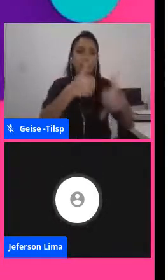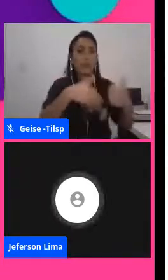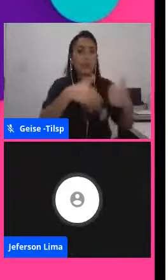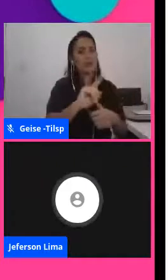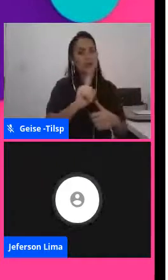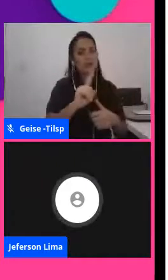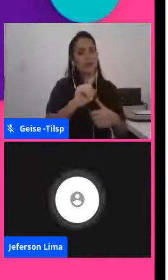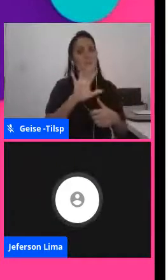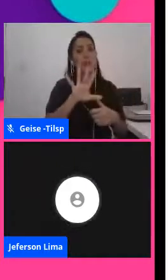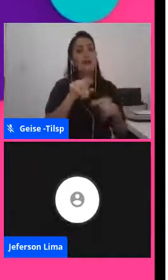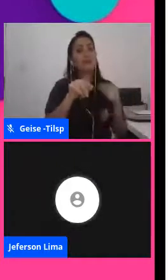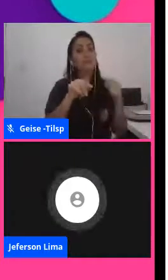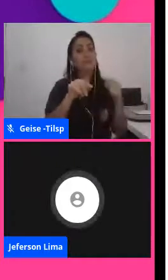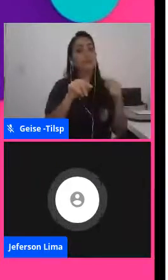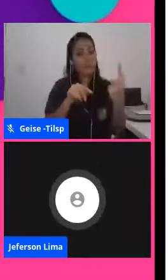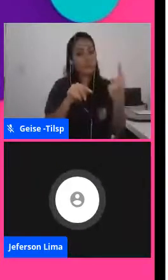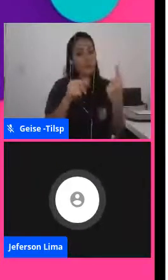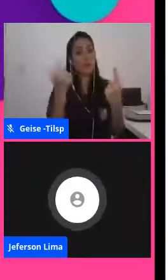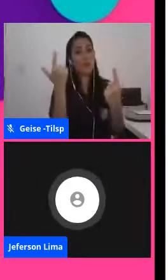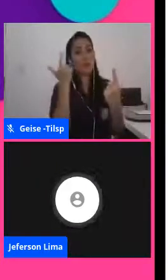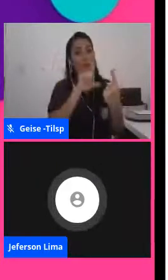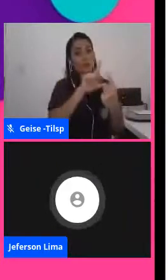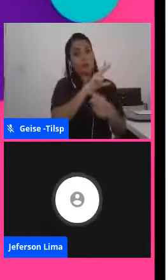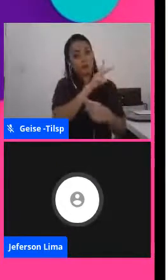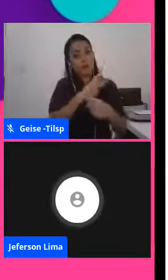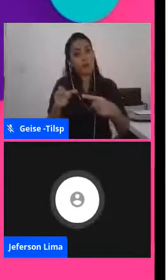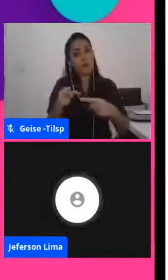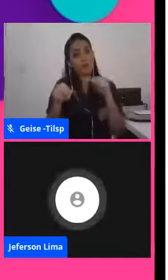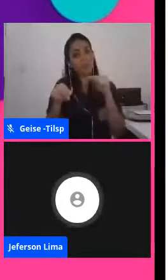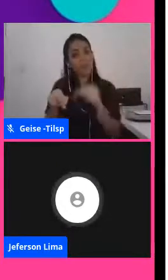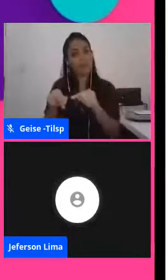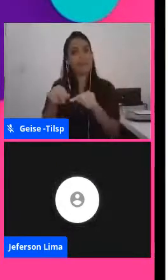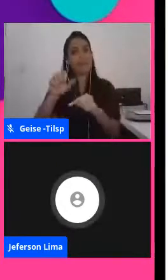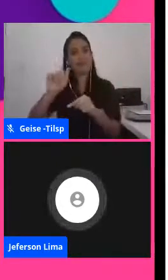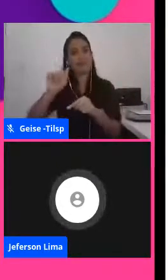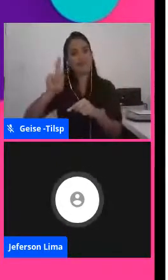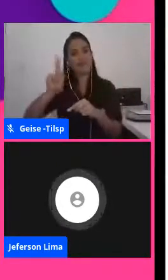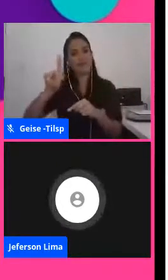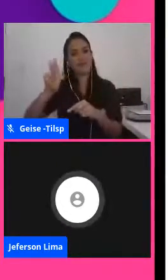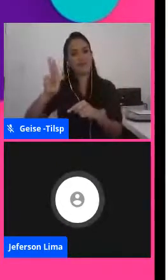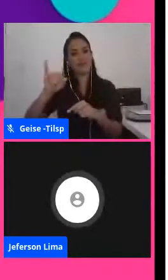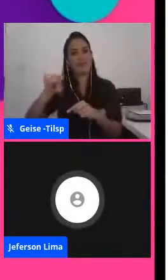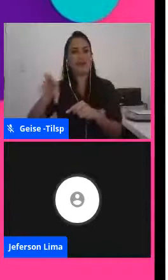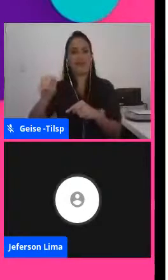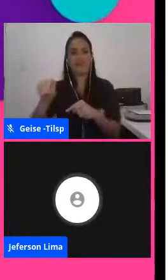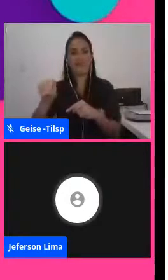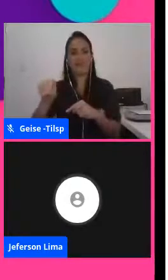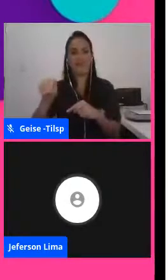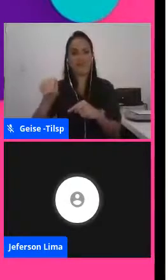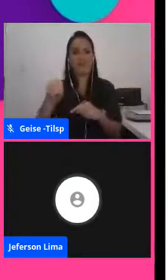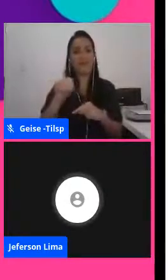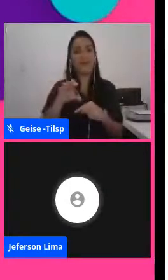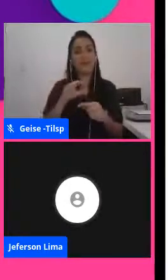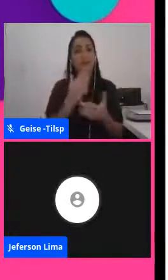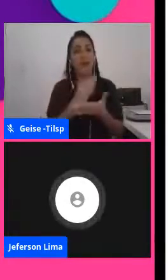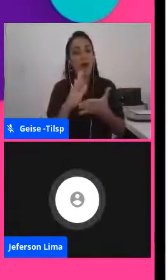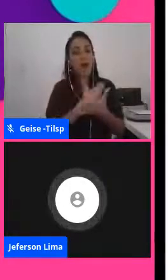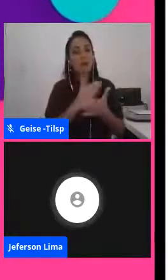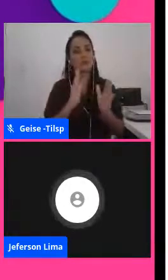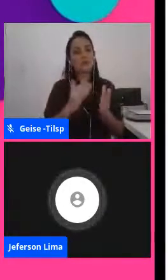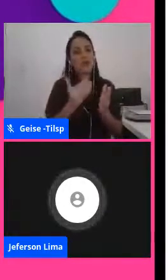Arduino em questão de organização, porque você pode criar um projeto quase como um projeto do Node. Então, para a galera que já programa já há algum tempo aí, vai entender bem isso